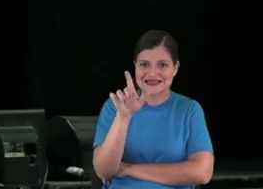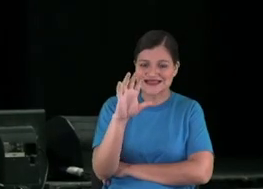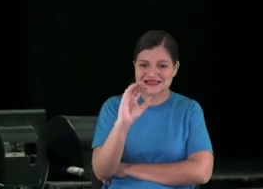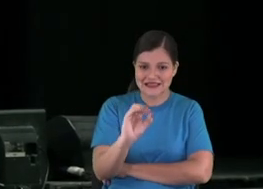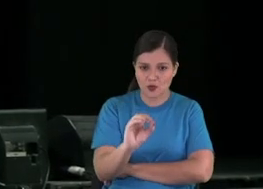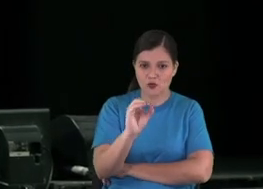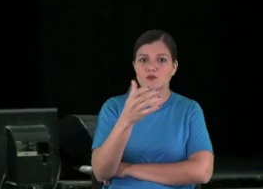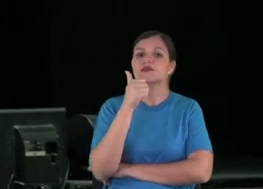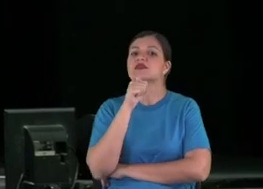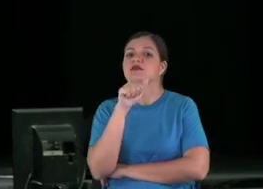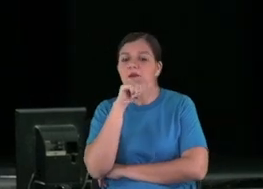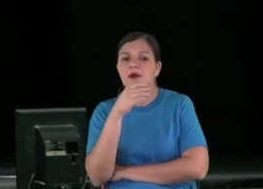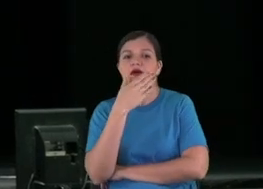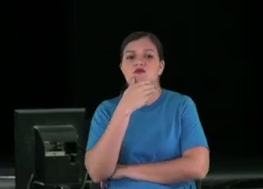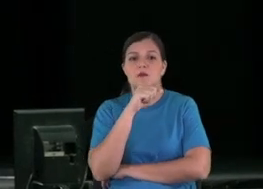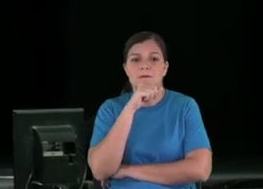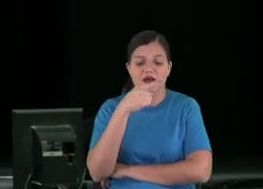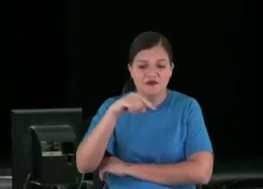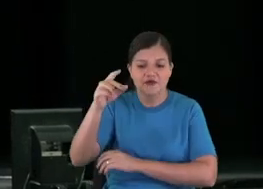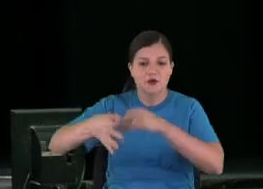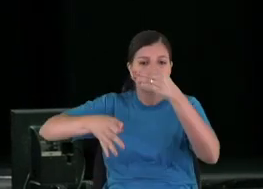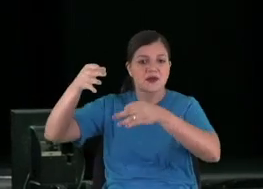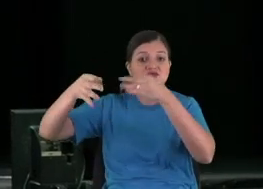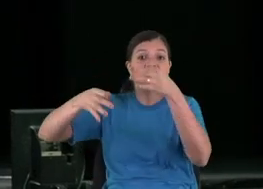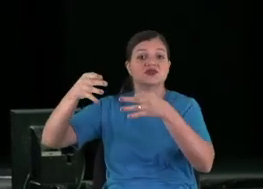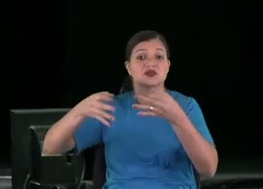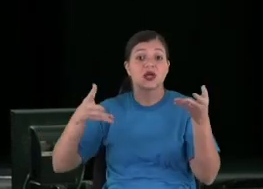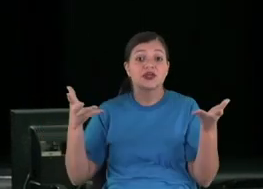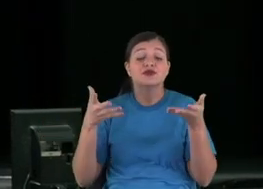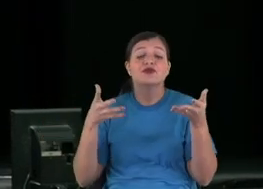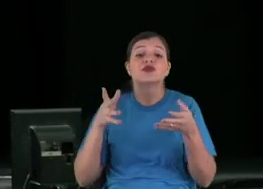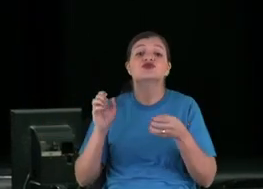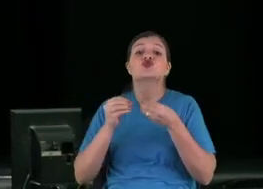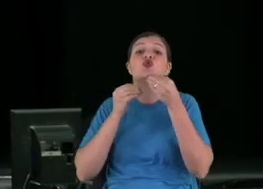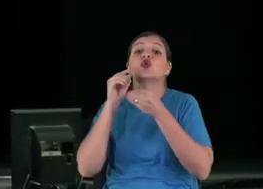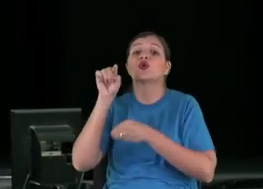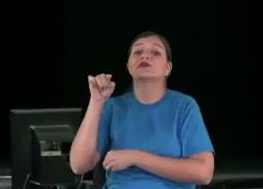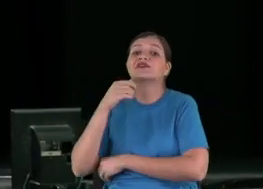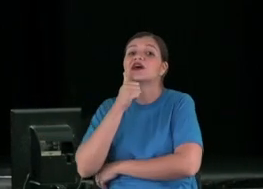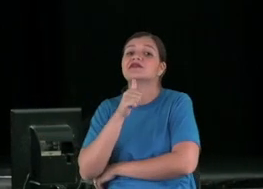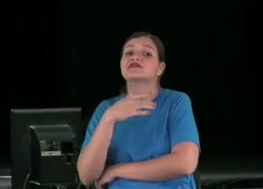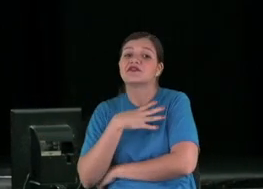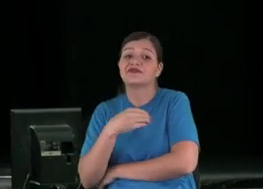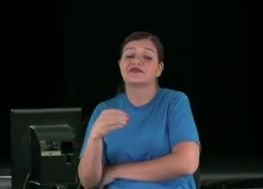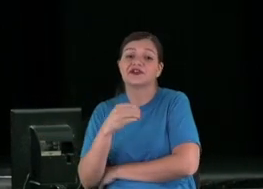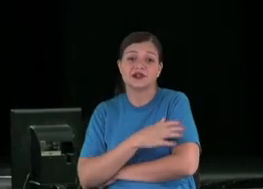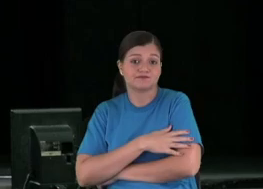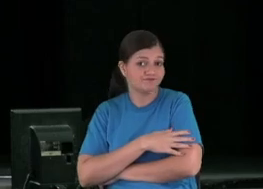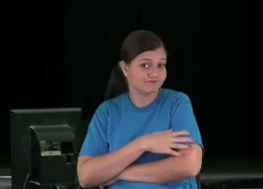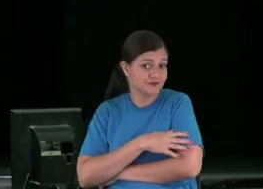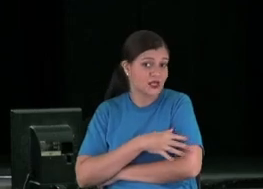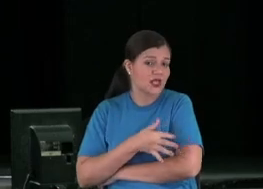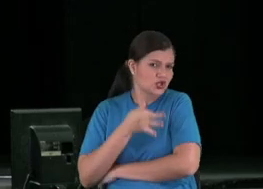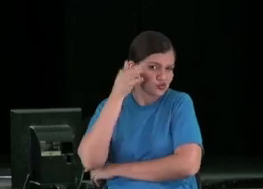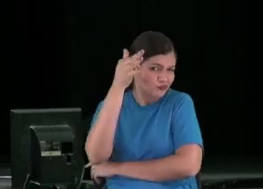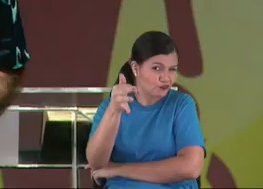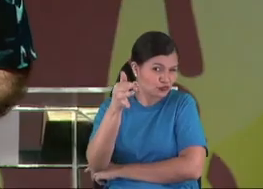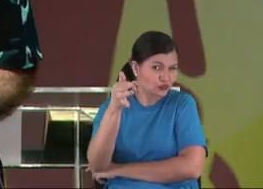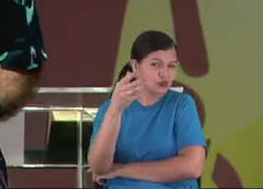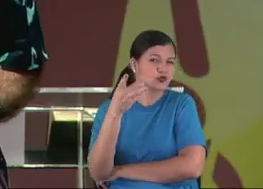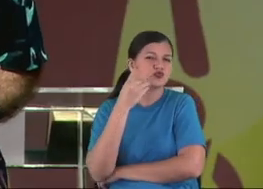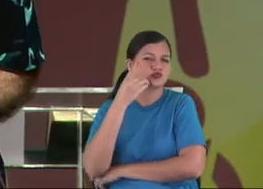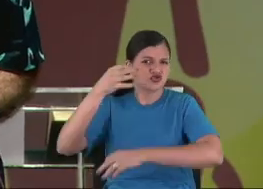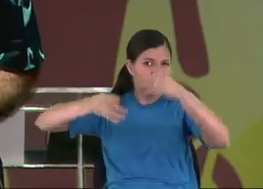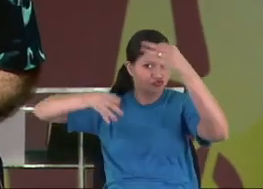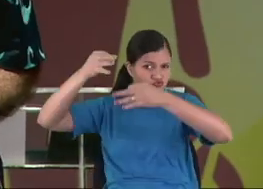justiça. E hoje, cadê a filha deles? E no dia do juízo, Deus vai colocar, vai